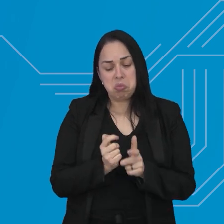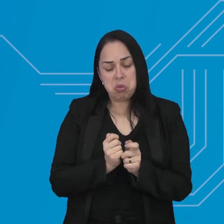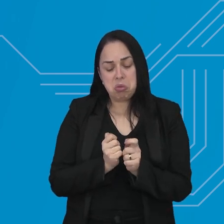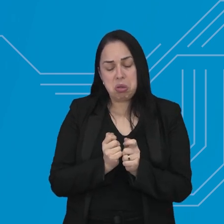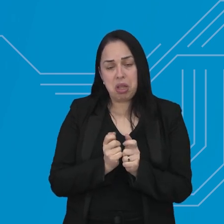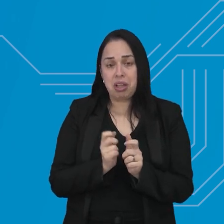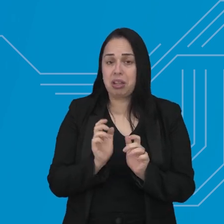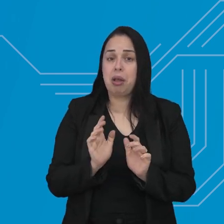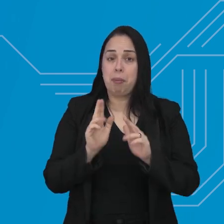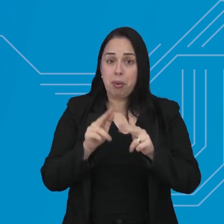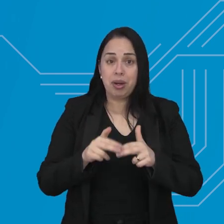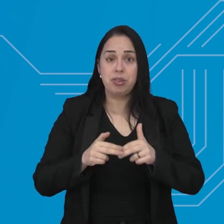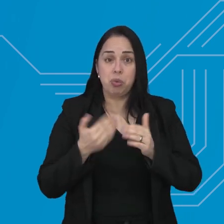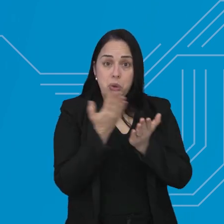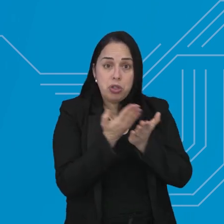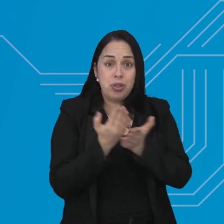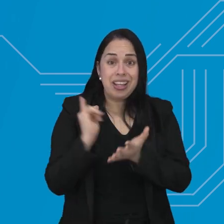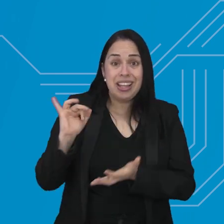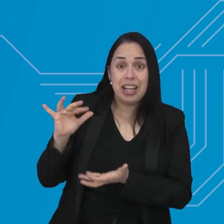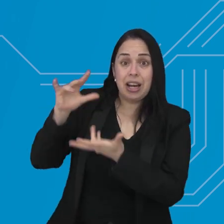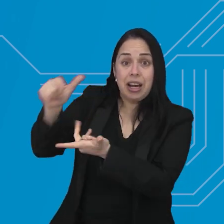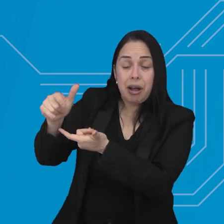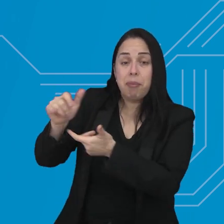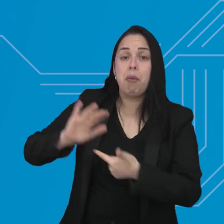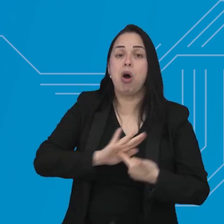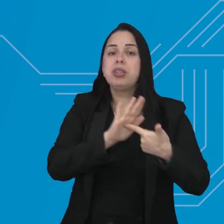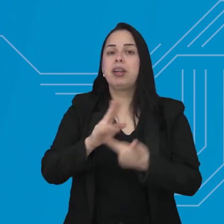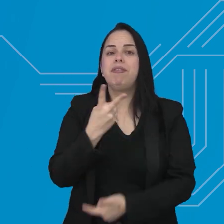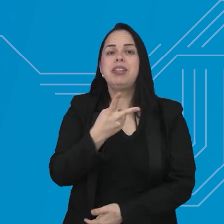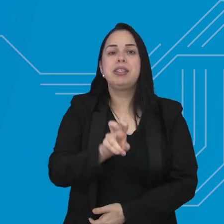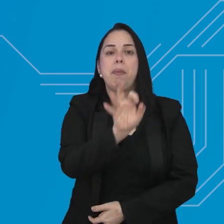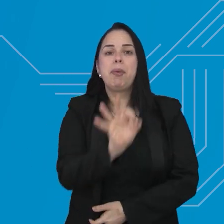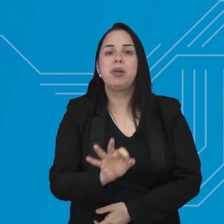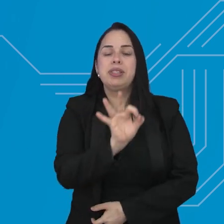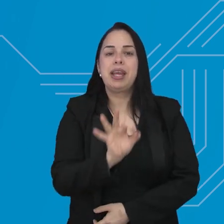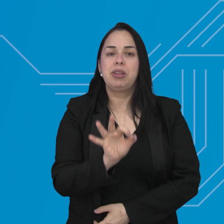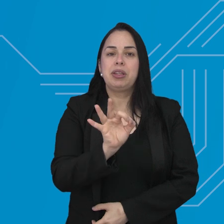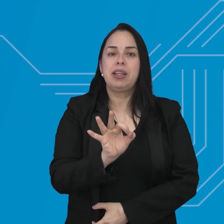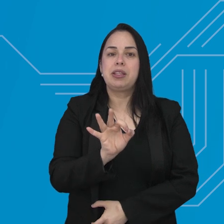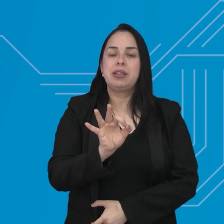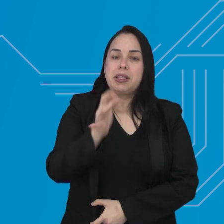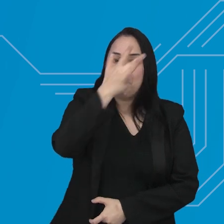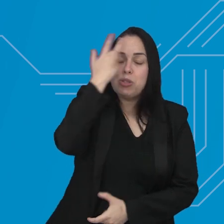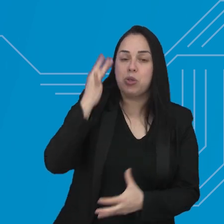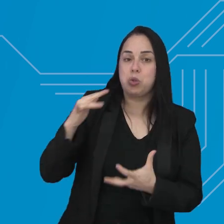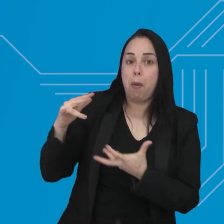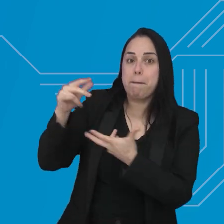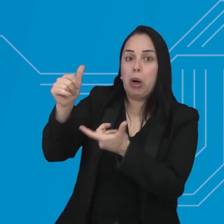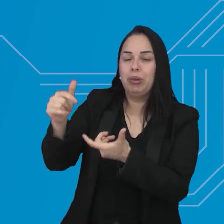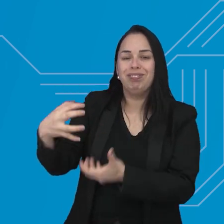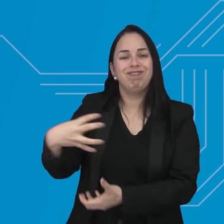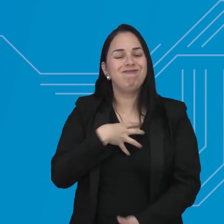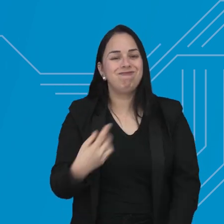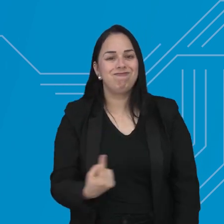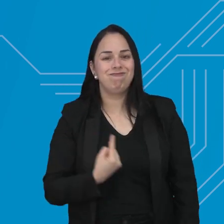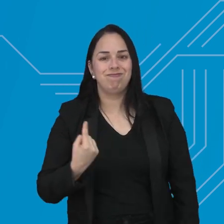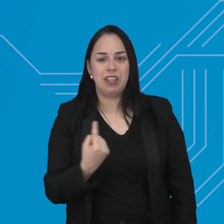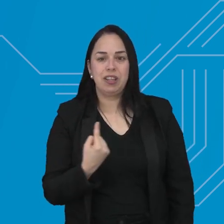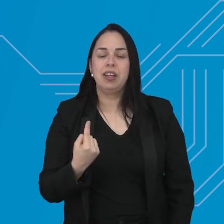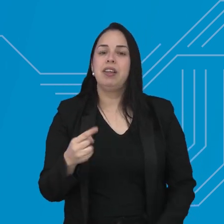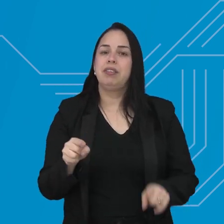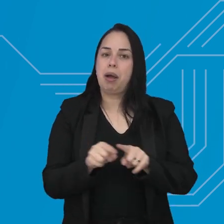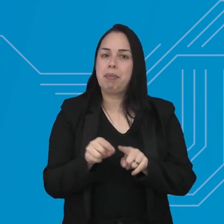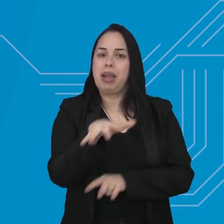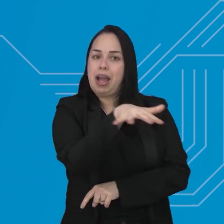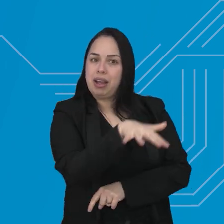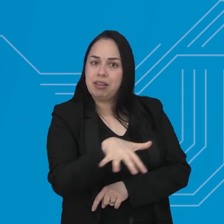para muitas pessoas. E um estudo internacional apontou que 25% das pessoas no mundo se sentem sozinhas. E até o